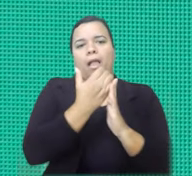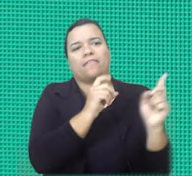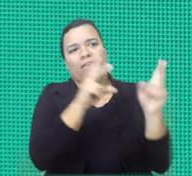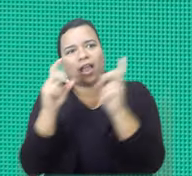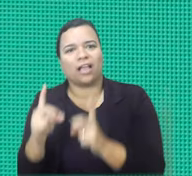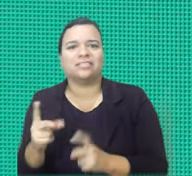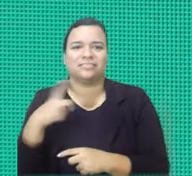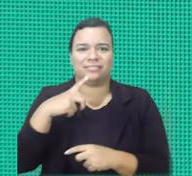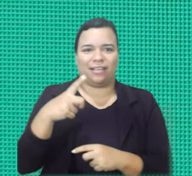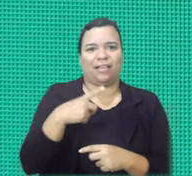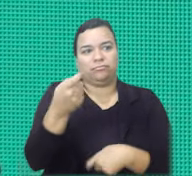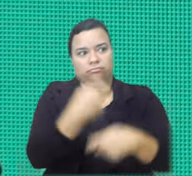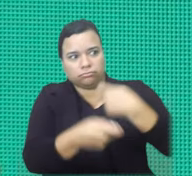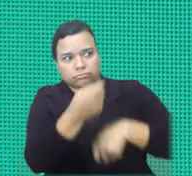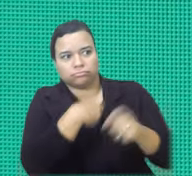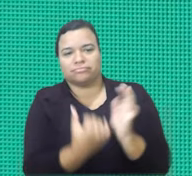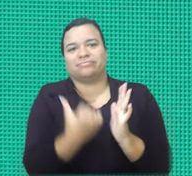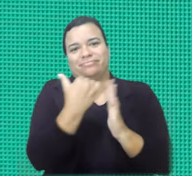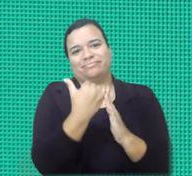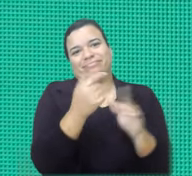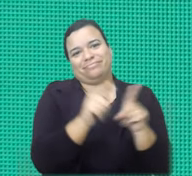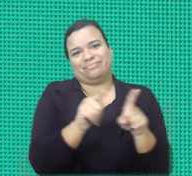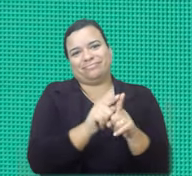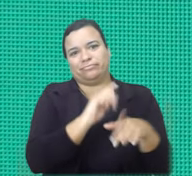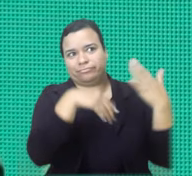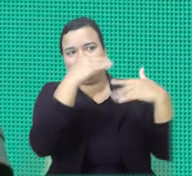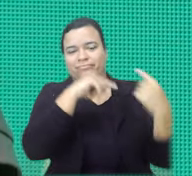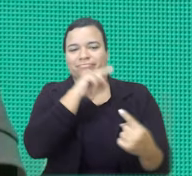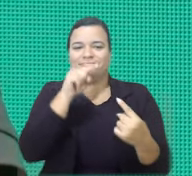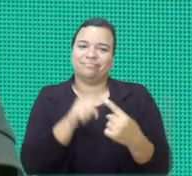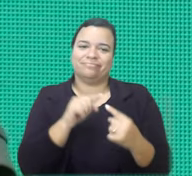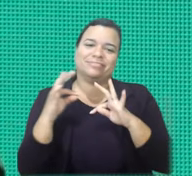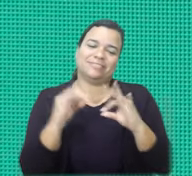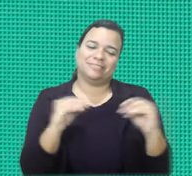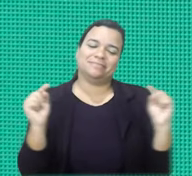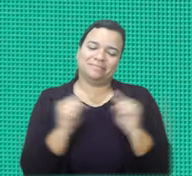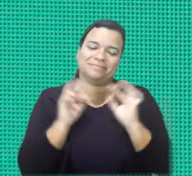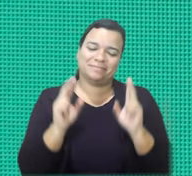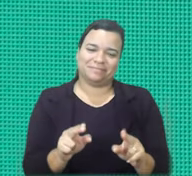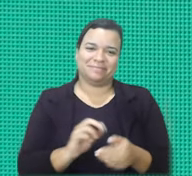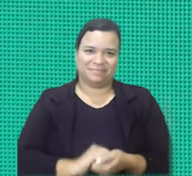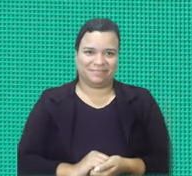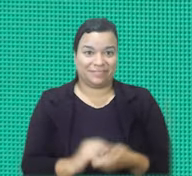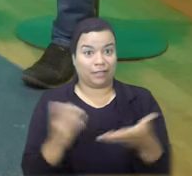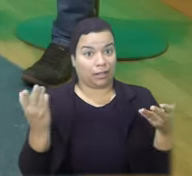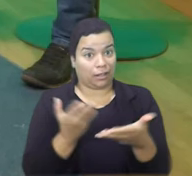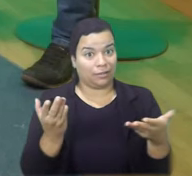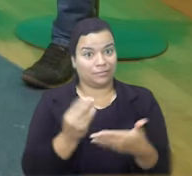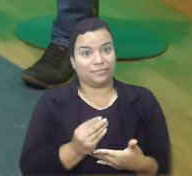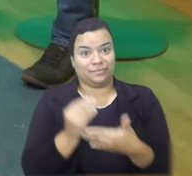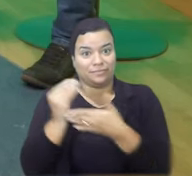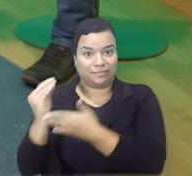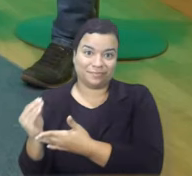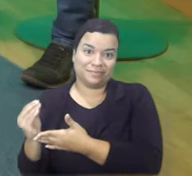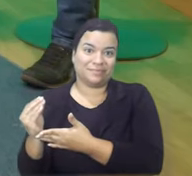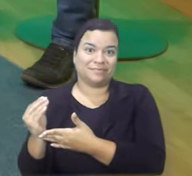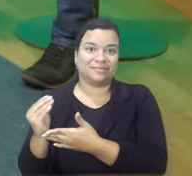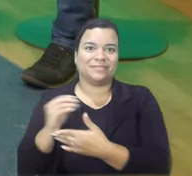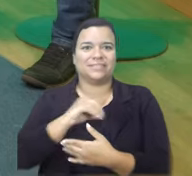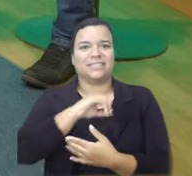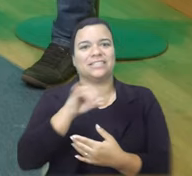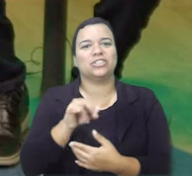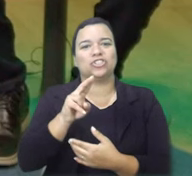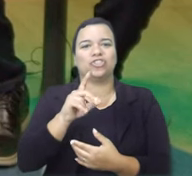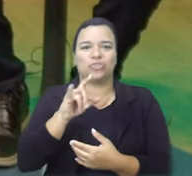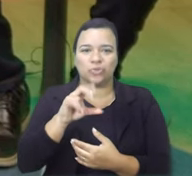explorar melhor o mercado e se desenvolver conforme a objetivo de todos nós vou passar a palavra para os meus colegas Júlio e